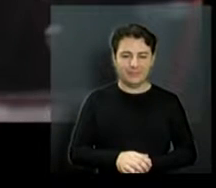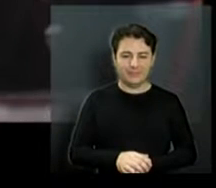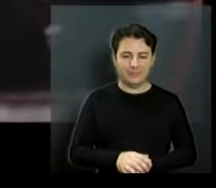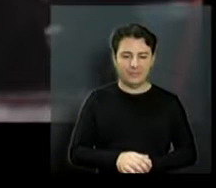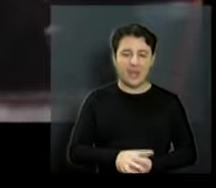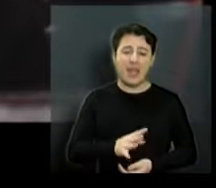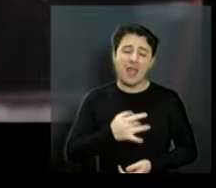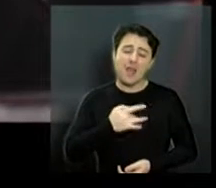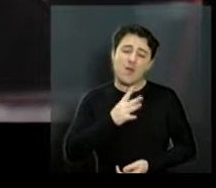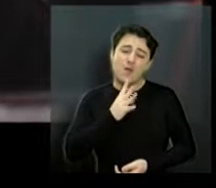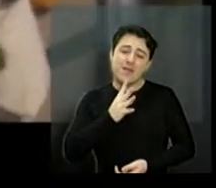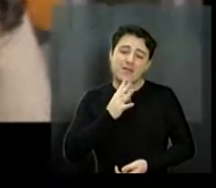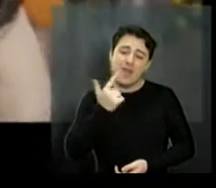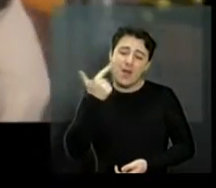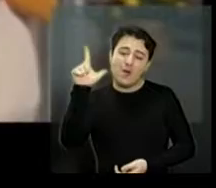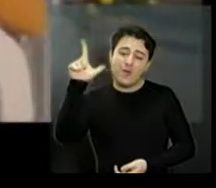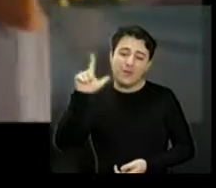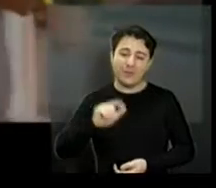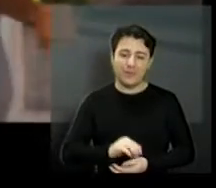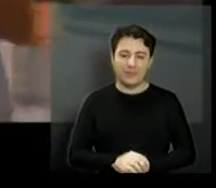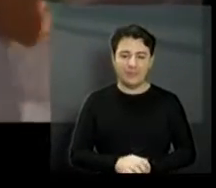I met someone else.